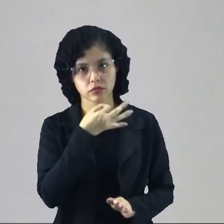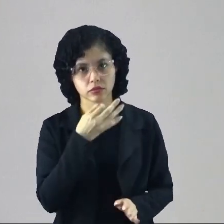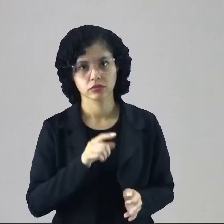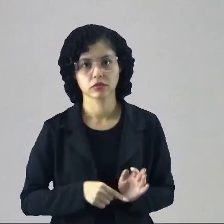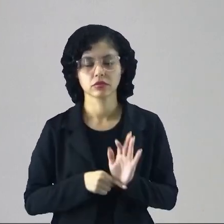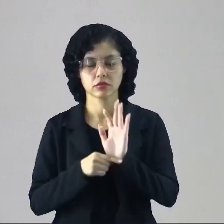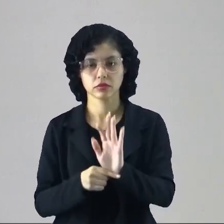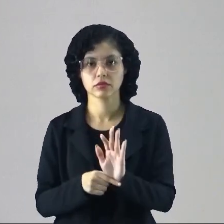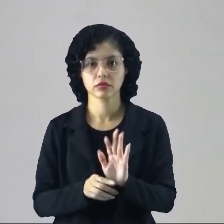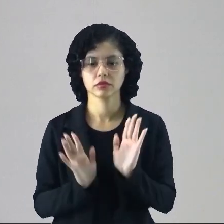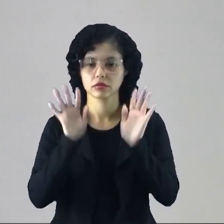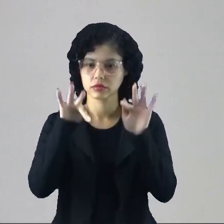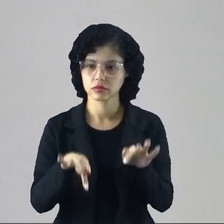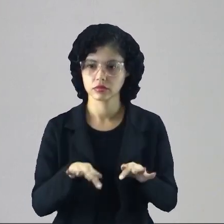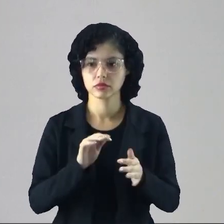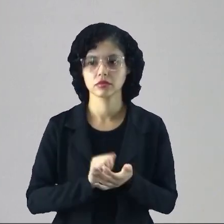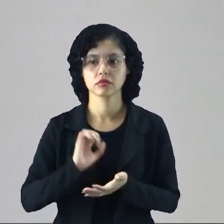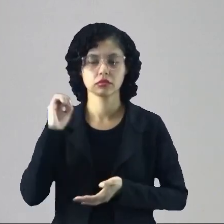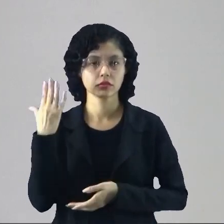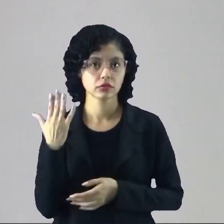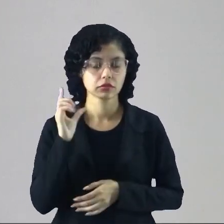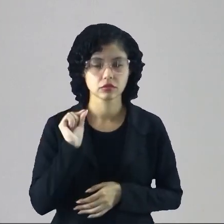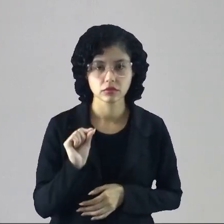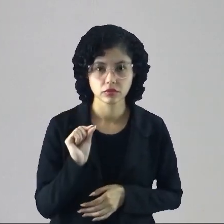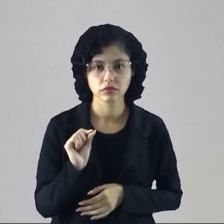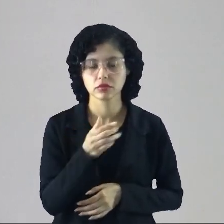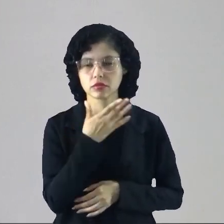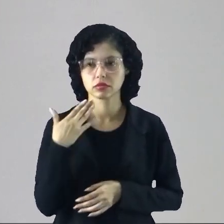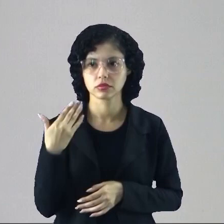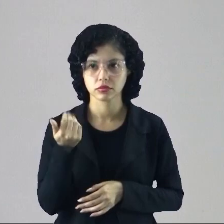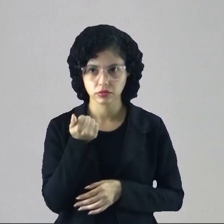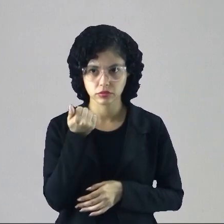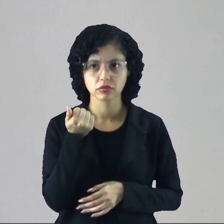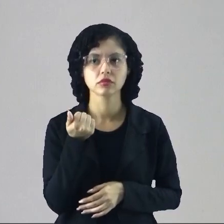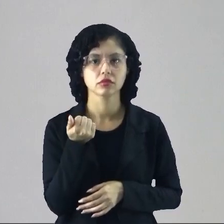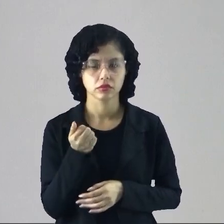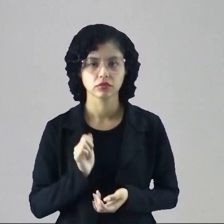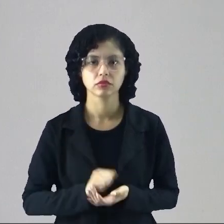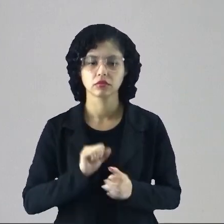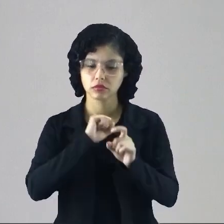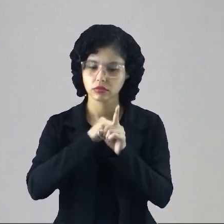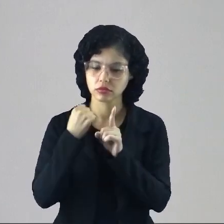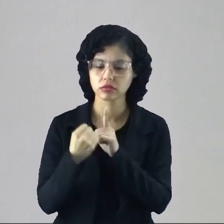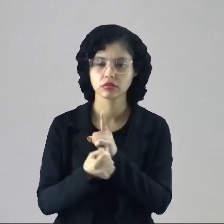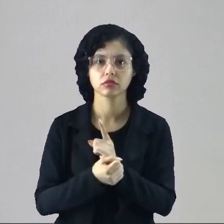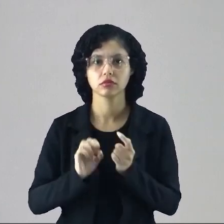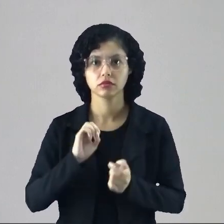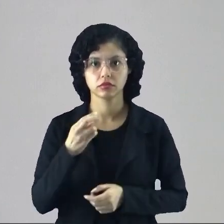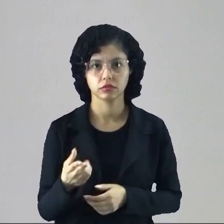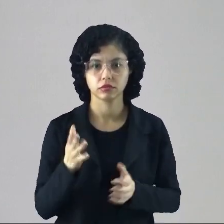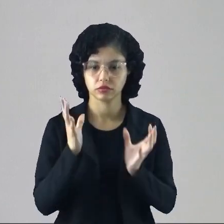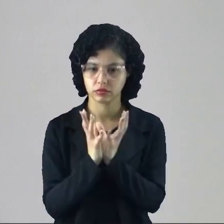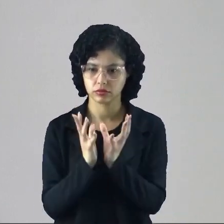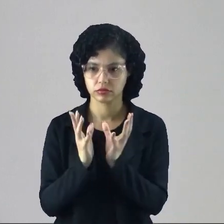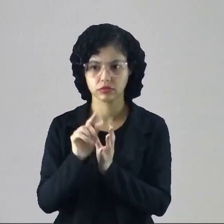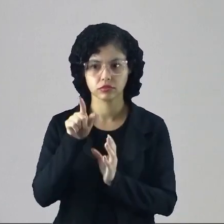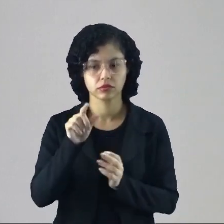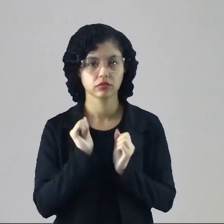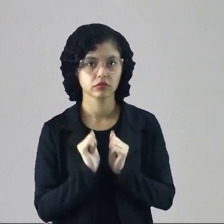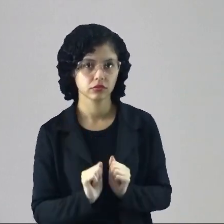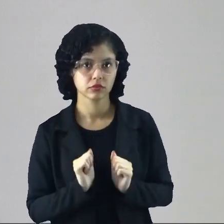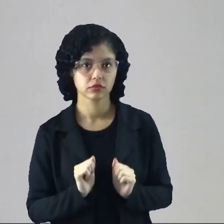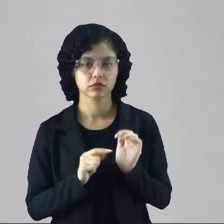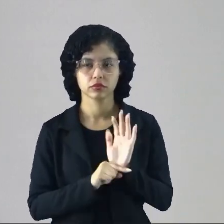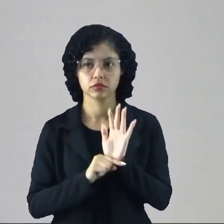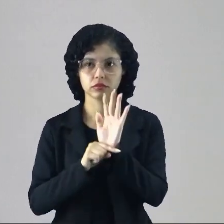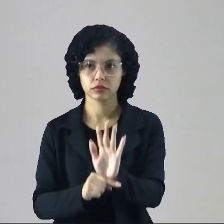que você apresentou na conclusão vai ocasionar que melhoras né para a sociedade ou para o grupo que você pode ter